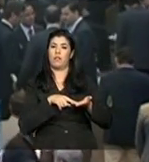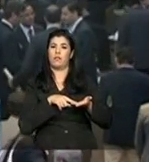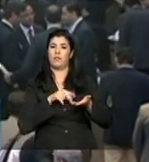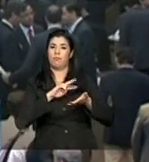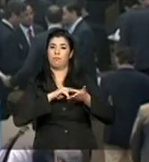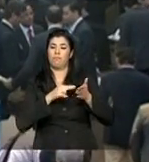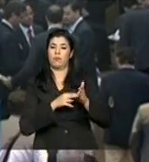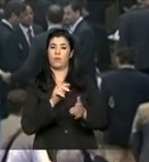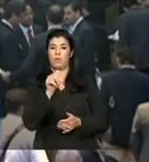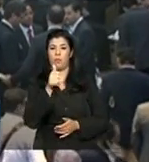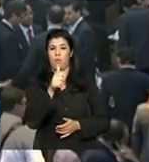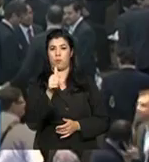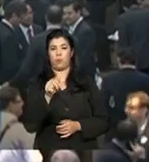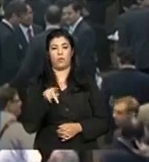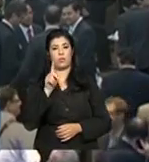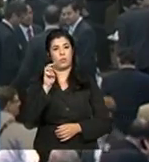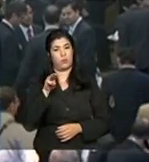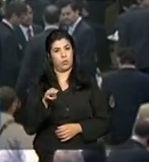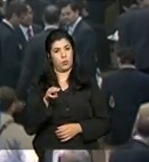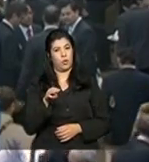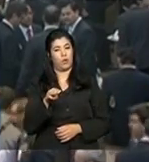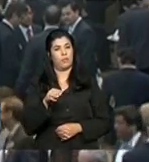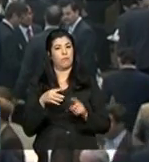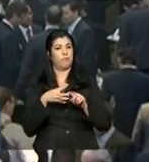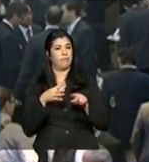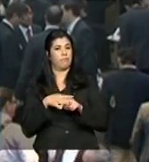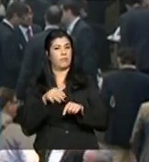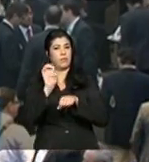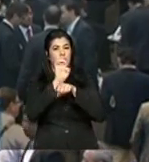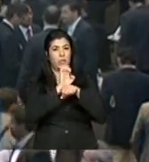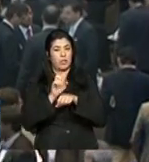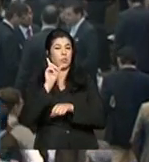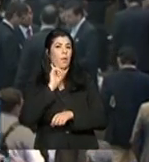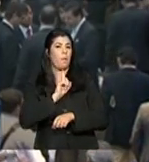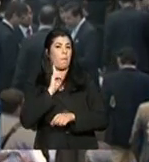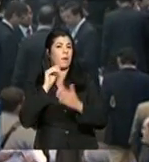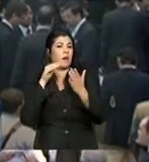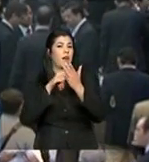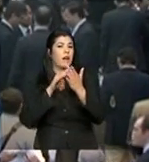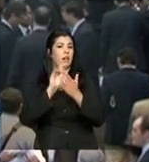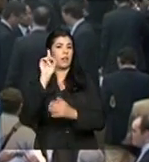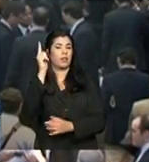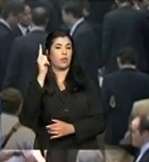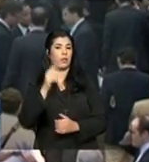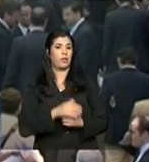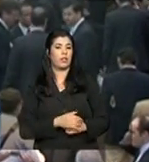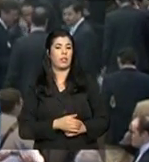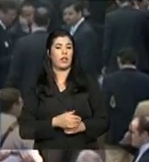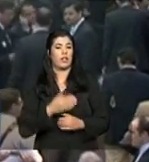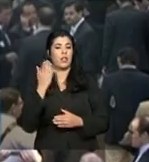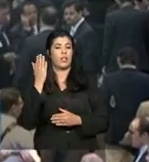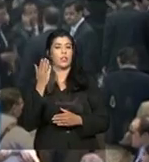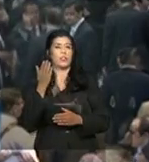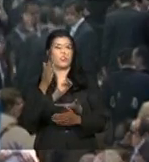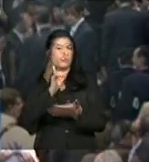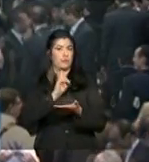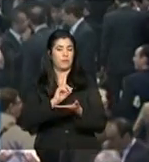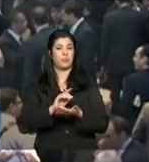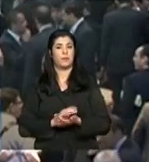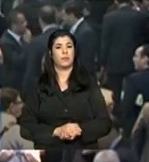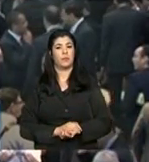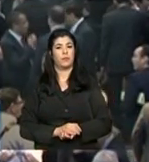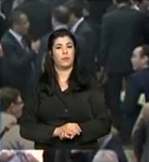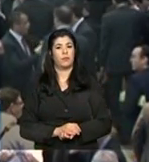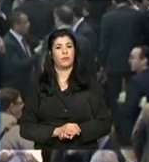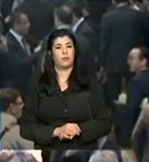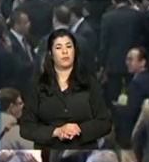entre Goiás e Minas Gerais. São 11 quilômetros que serão construídos bem na divisa desses dois estados. E é uma